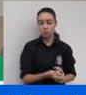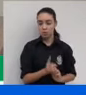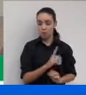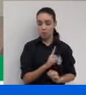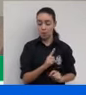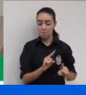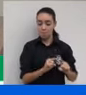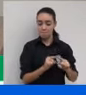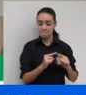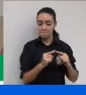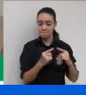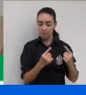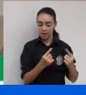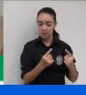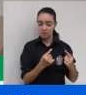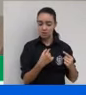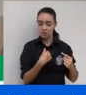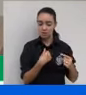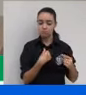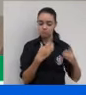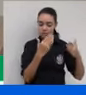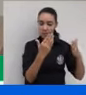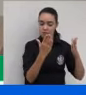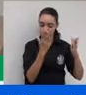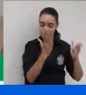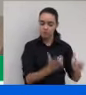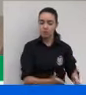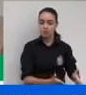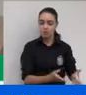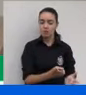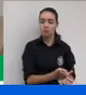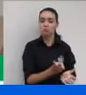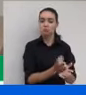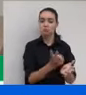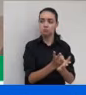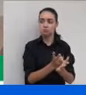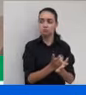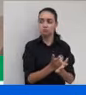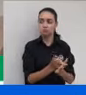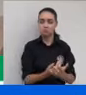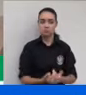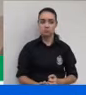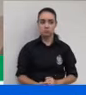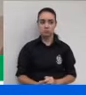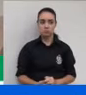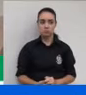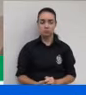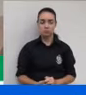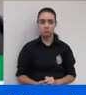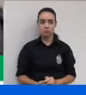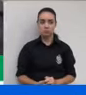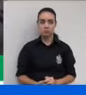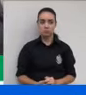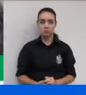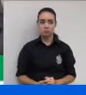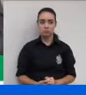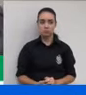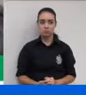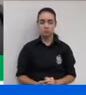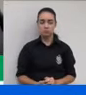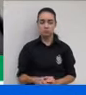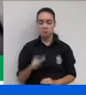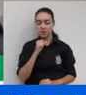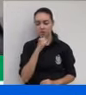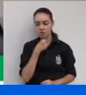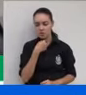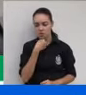disso não agora eu a política e soua é hoje